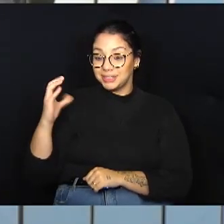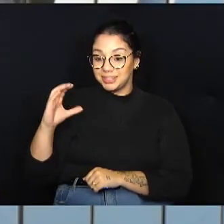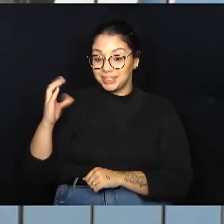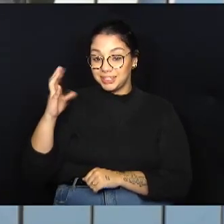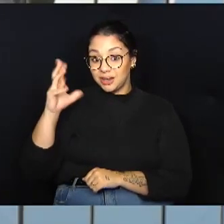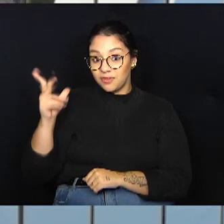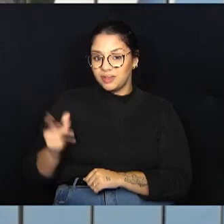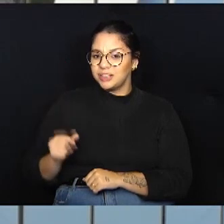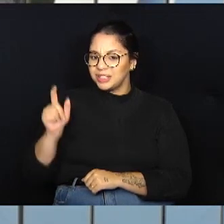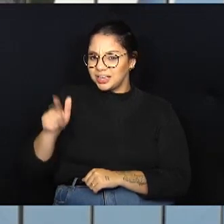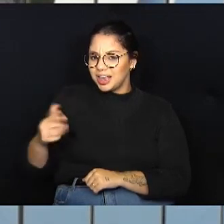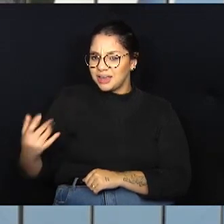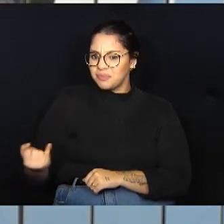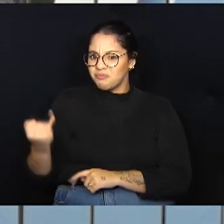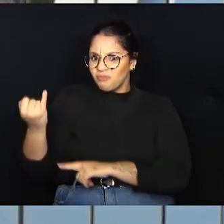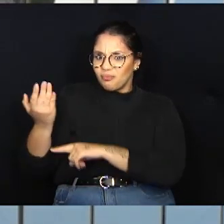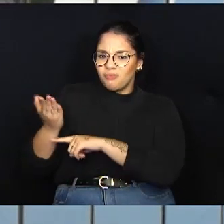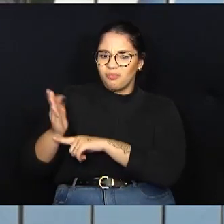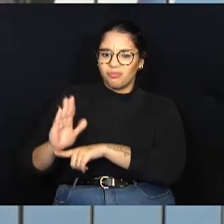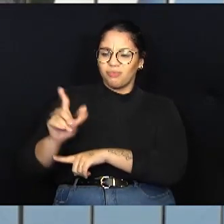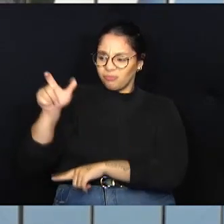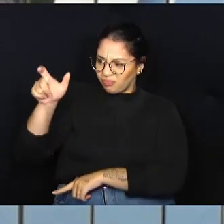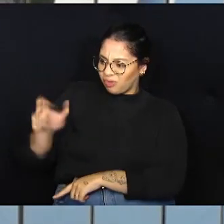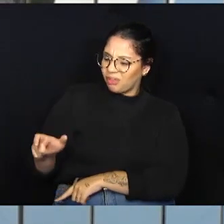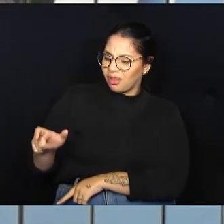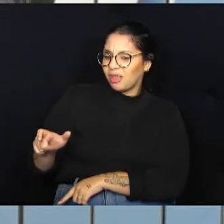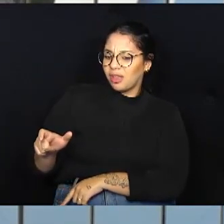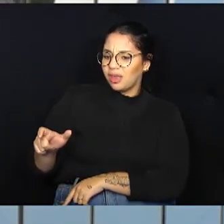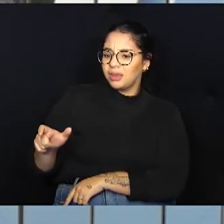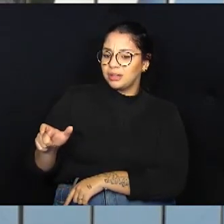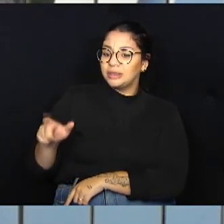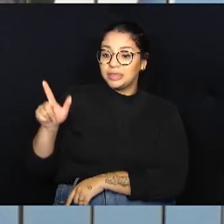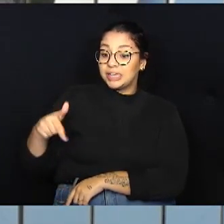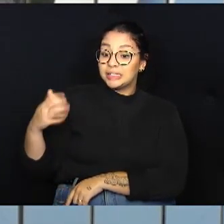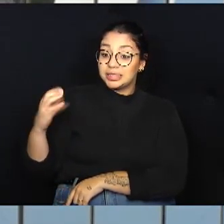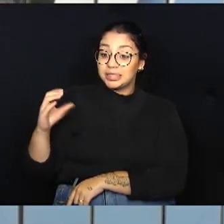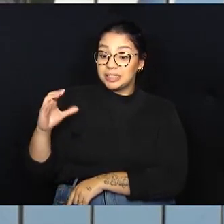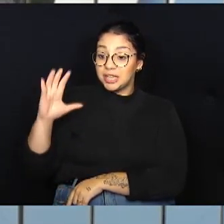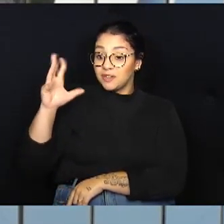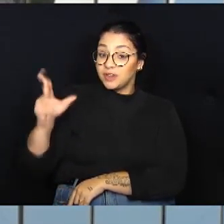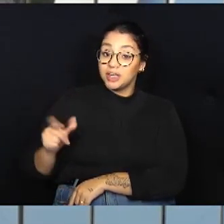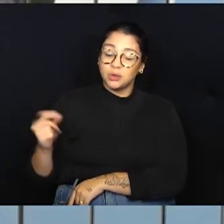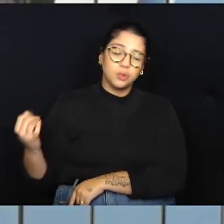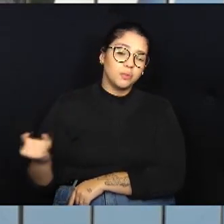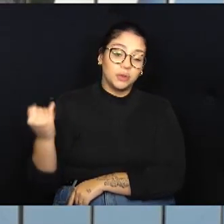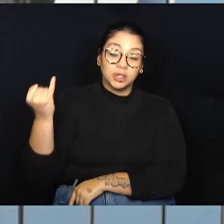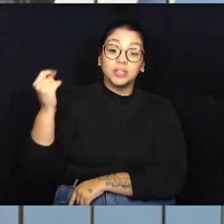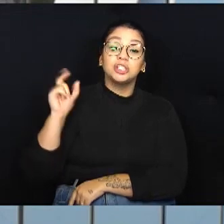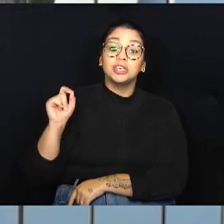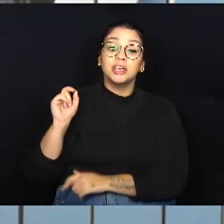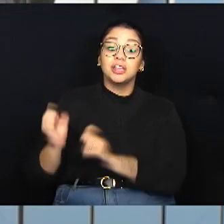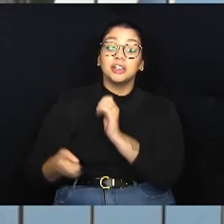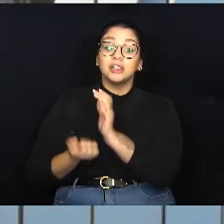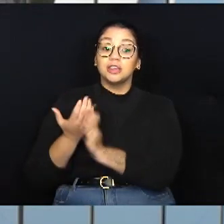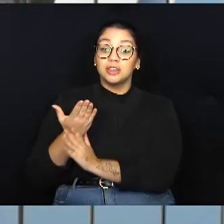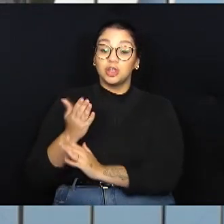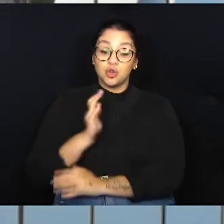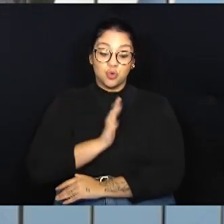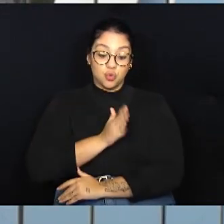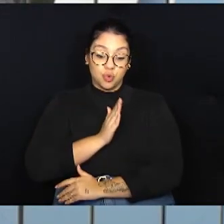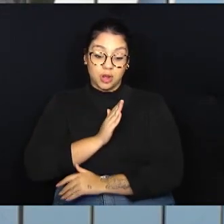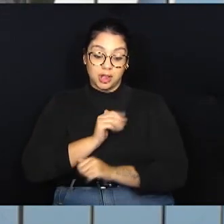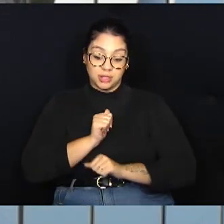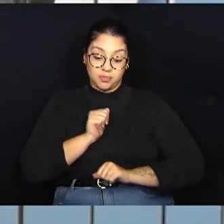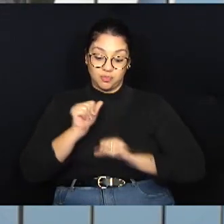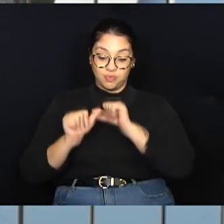que têm contribuído, um dos cientistas africanos mais importantes foi o que fez o transplante de coração na